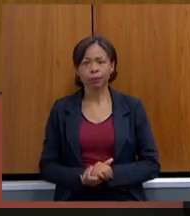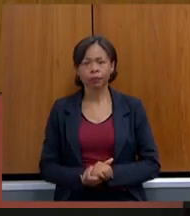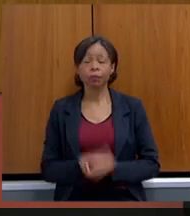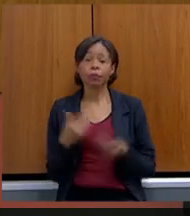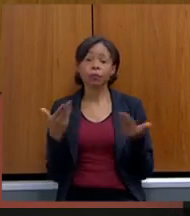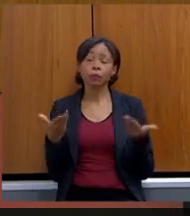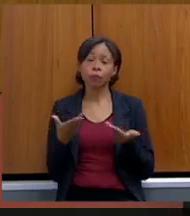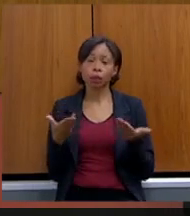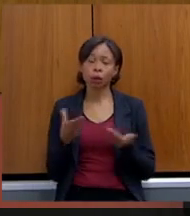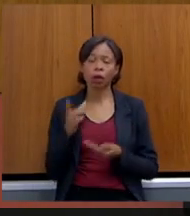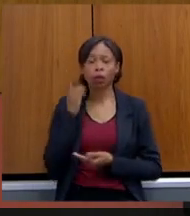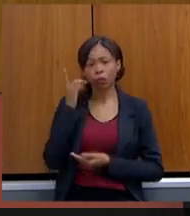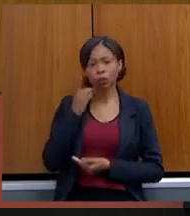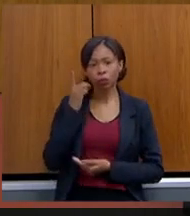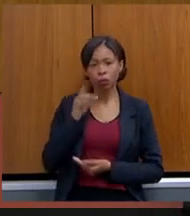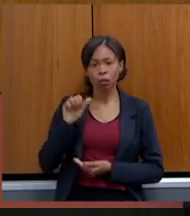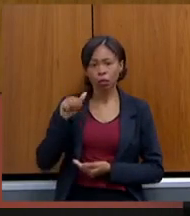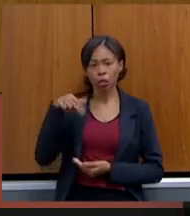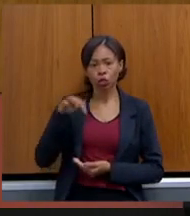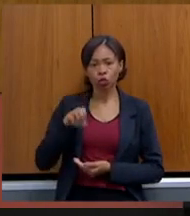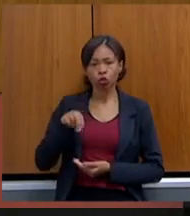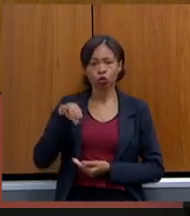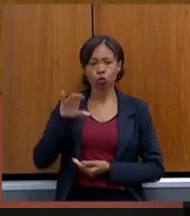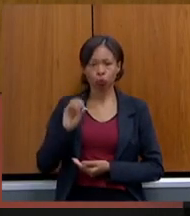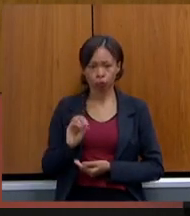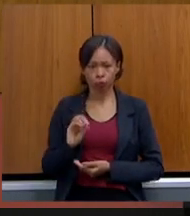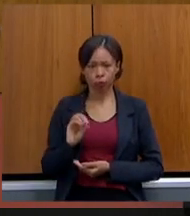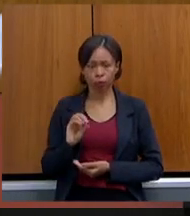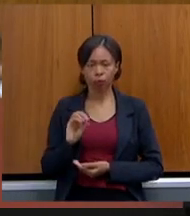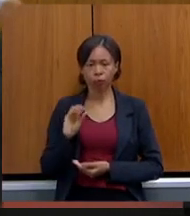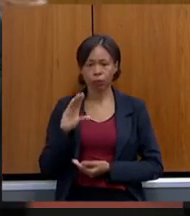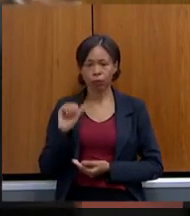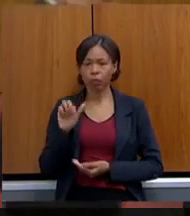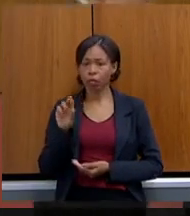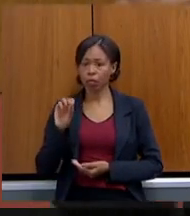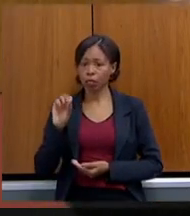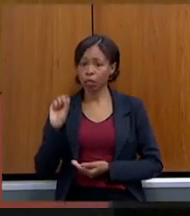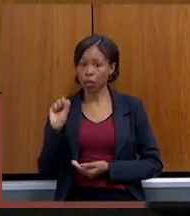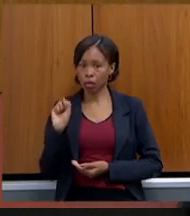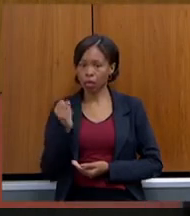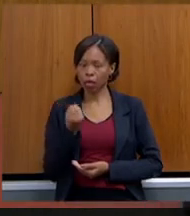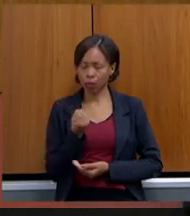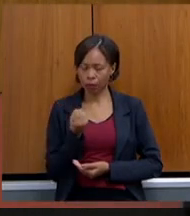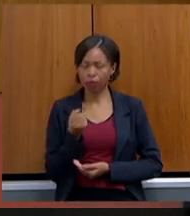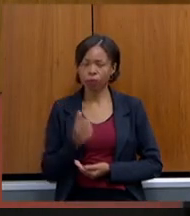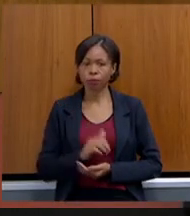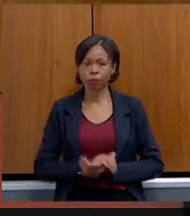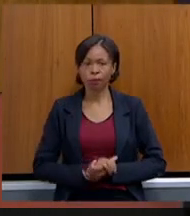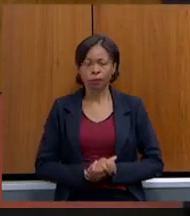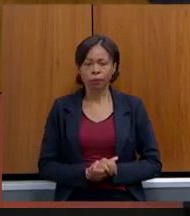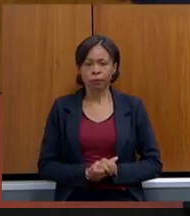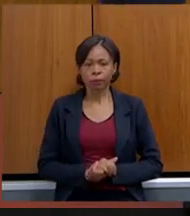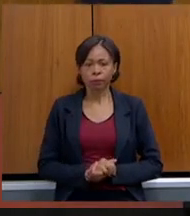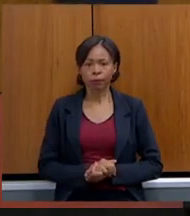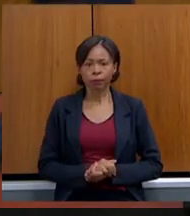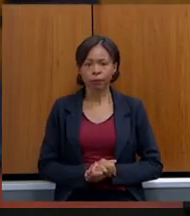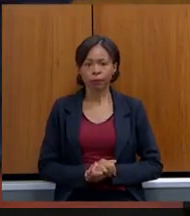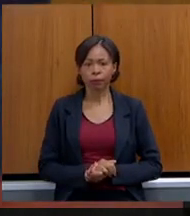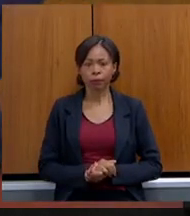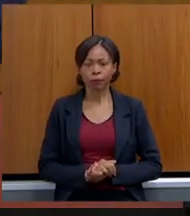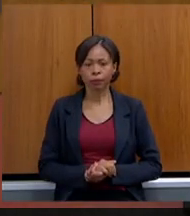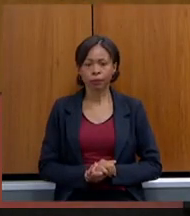agora o deputado Antonio Carlos Arantes e depois nós sofremos o Deputado José Reis